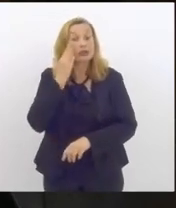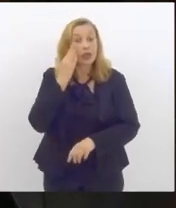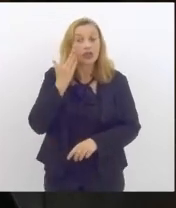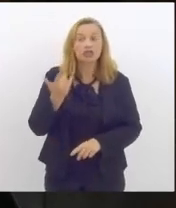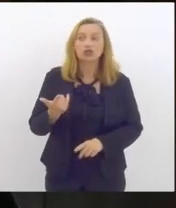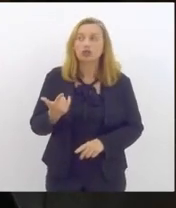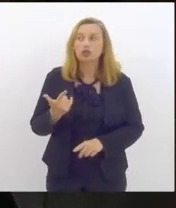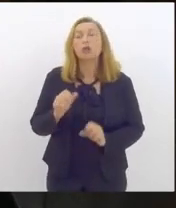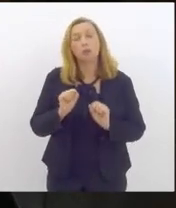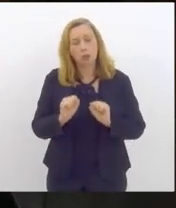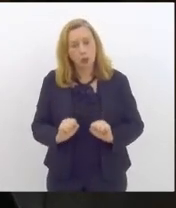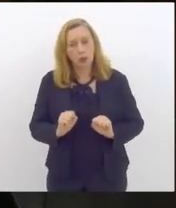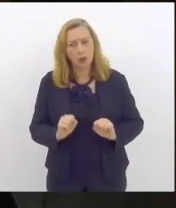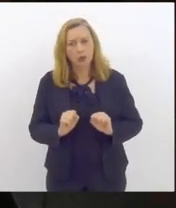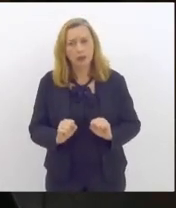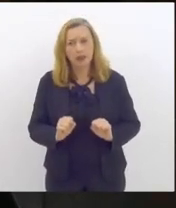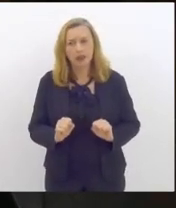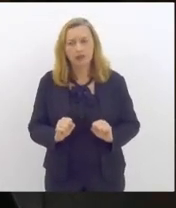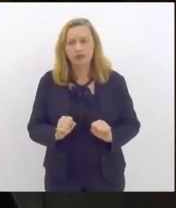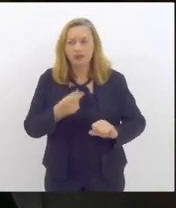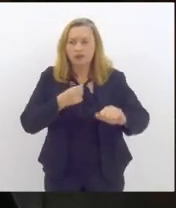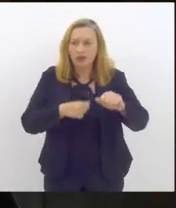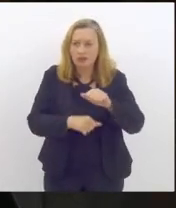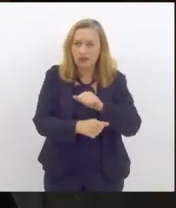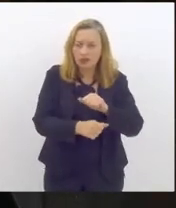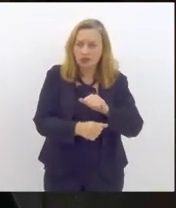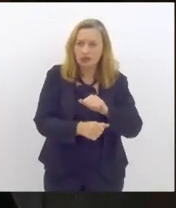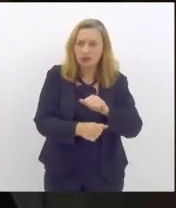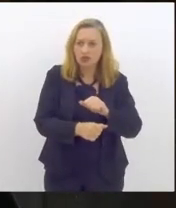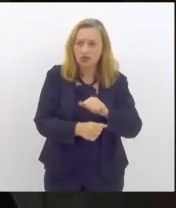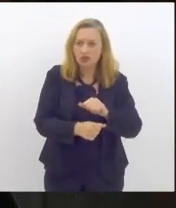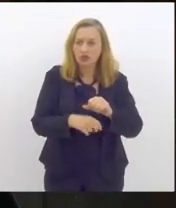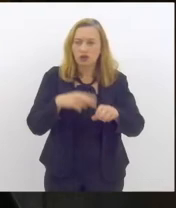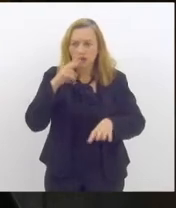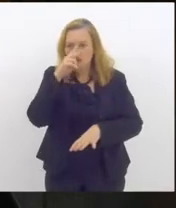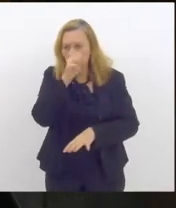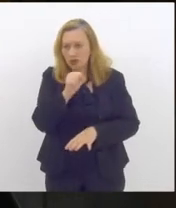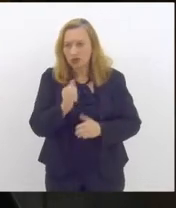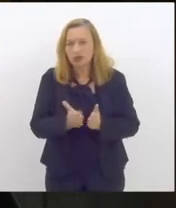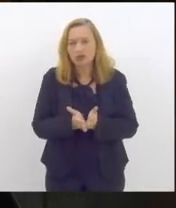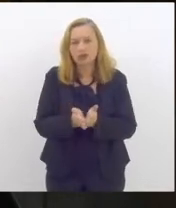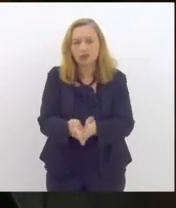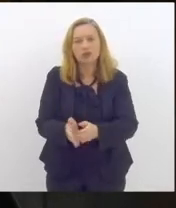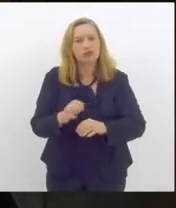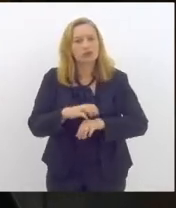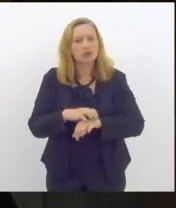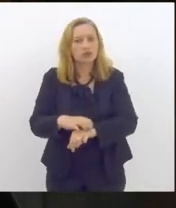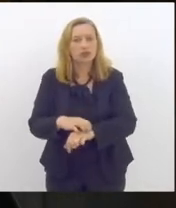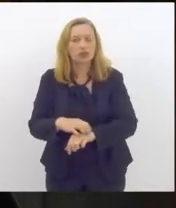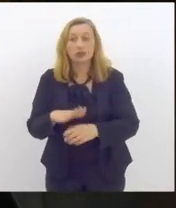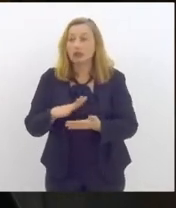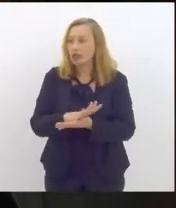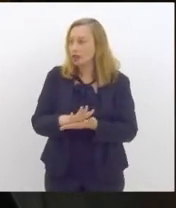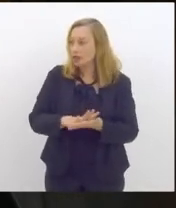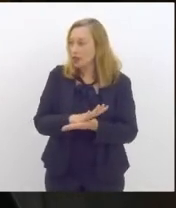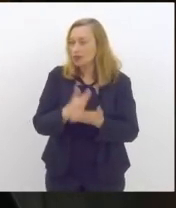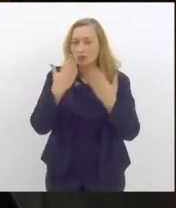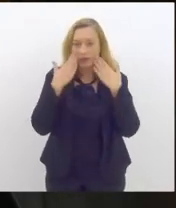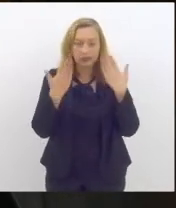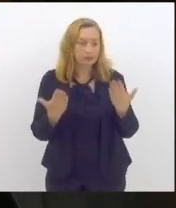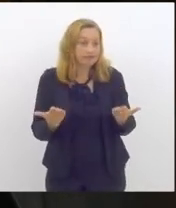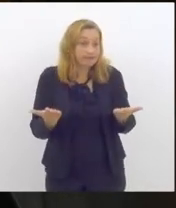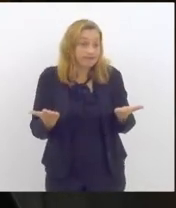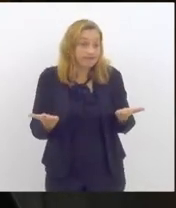entende que pode financiar investimentos para fortalecer o transporte aquaviário nada disso foi